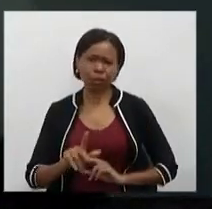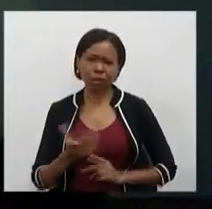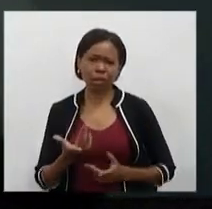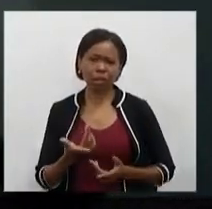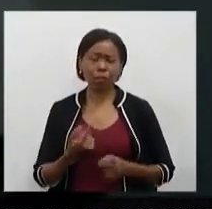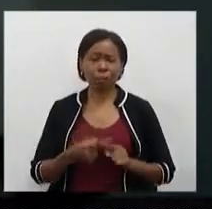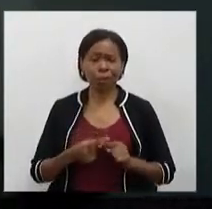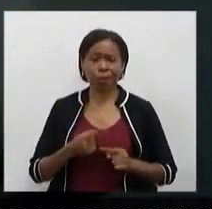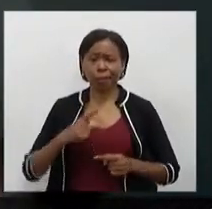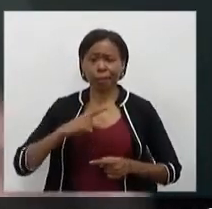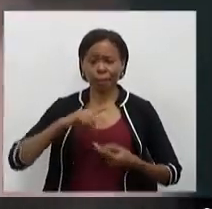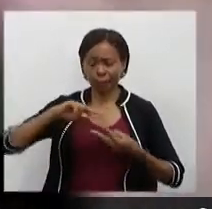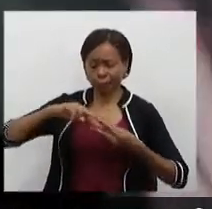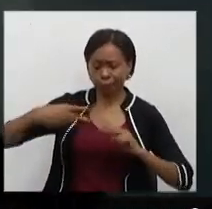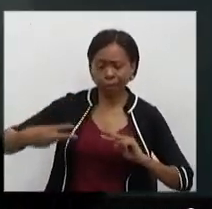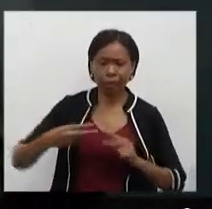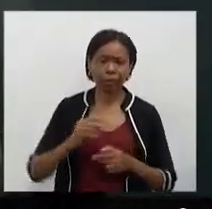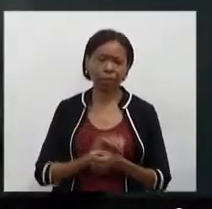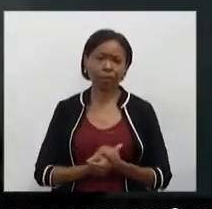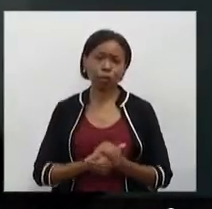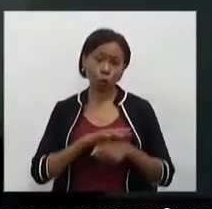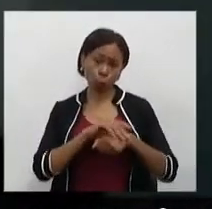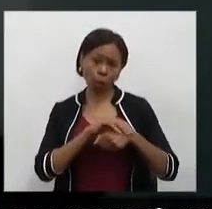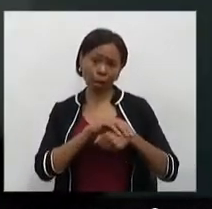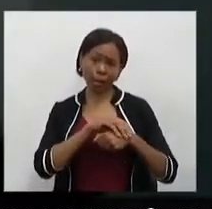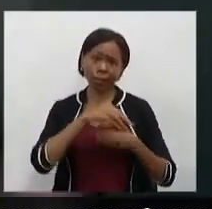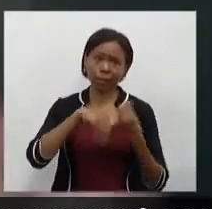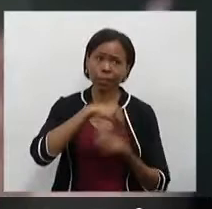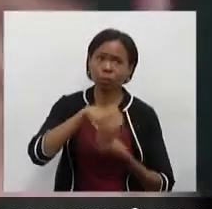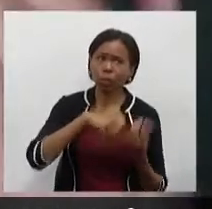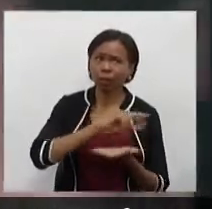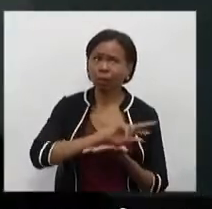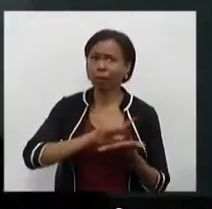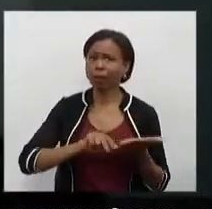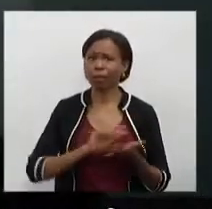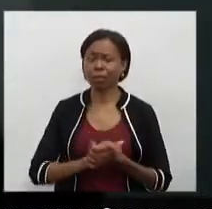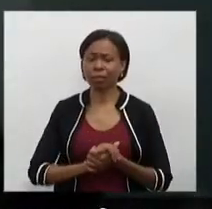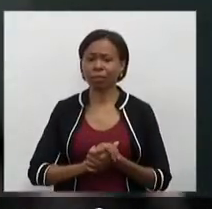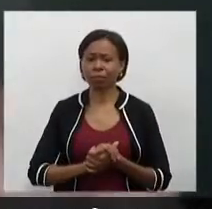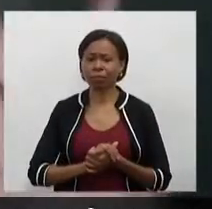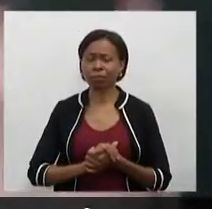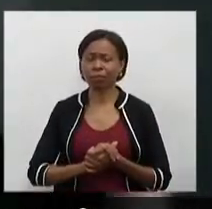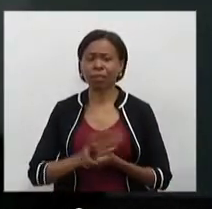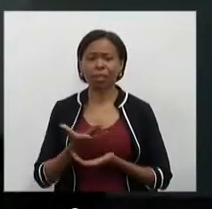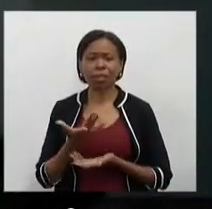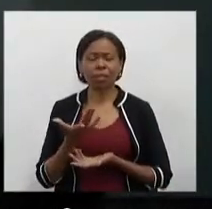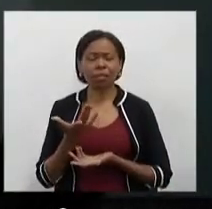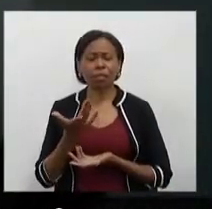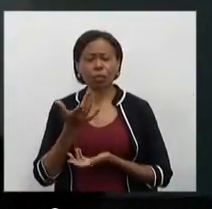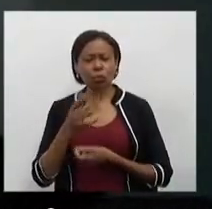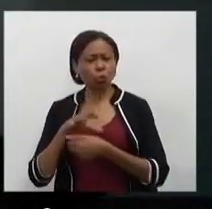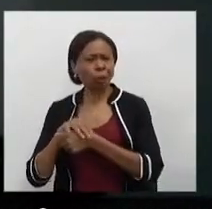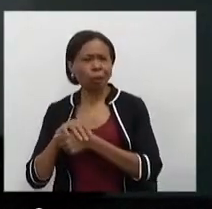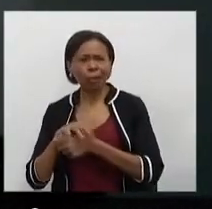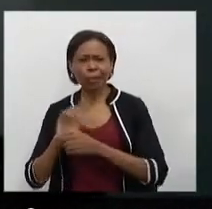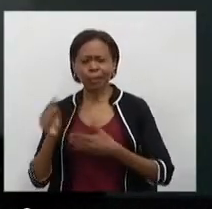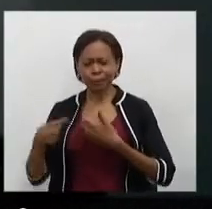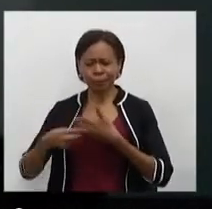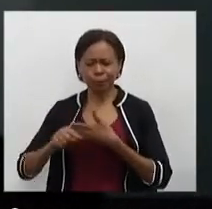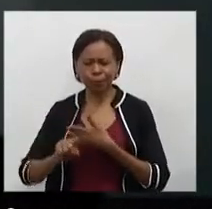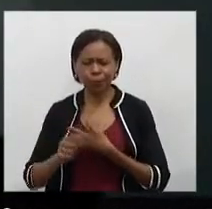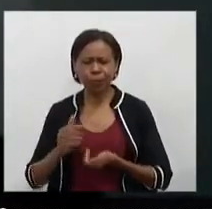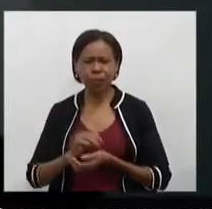vir com comorbidades. Já foram faladas muitas aí doenças autoimunes, inflamações no caso do